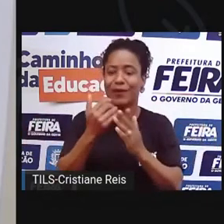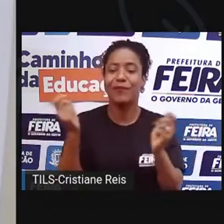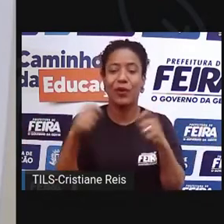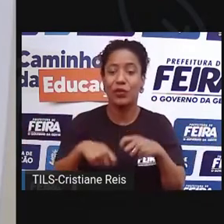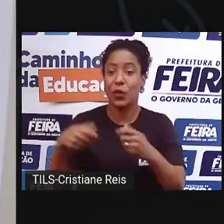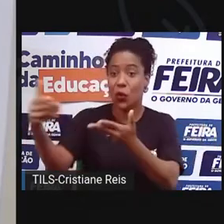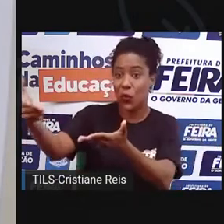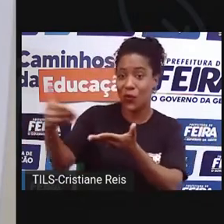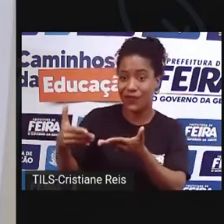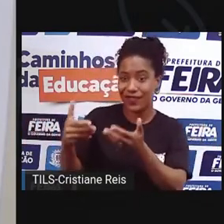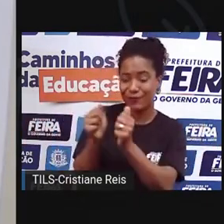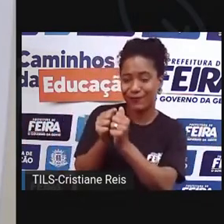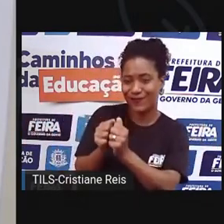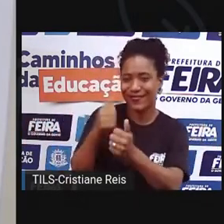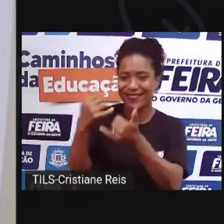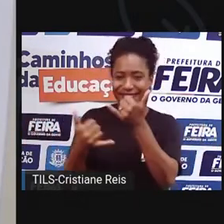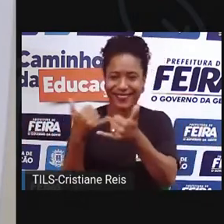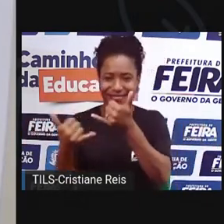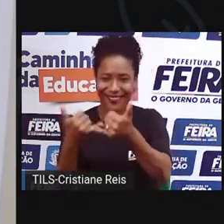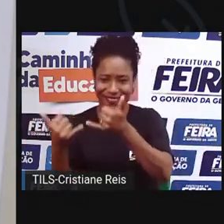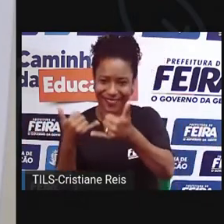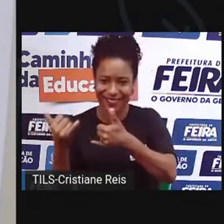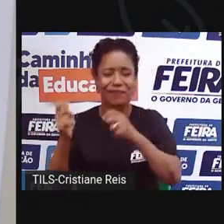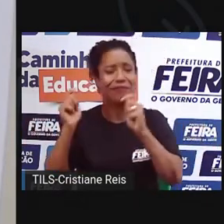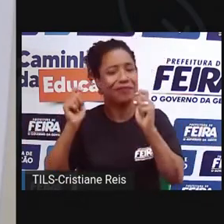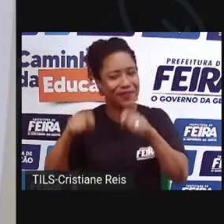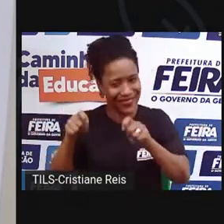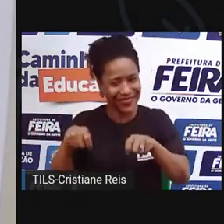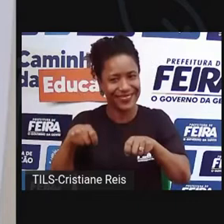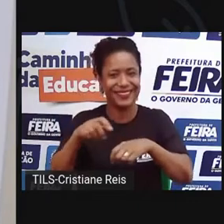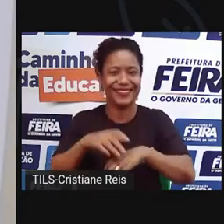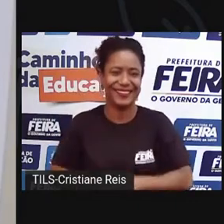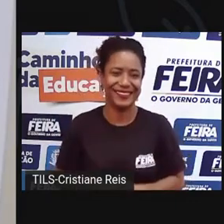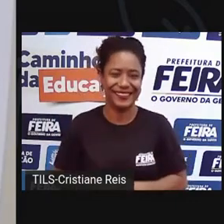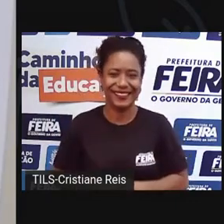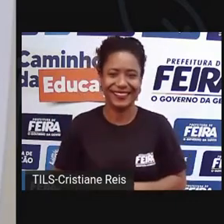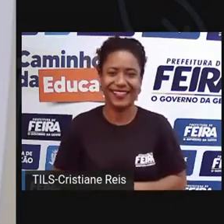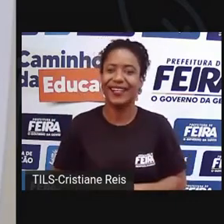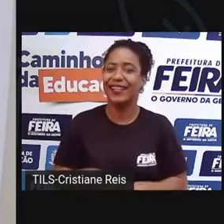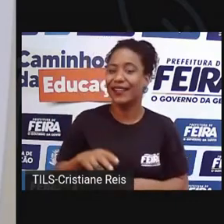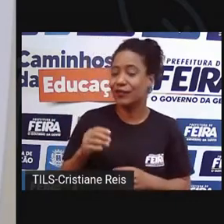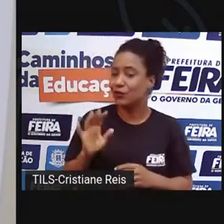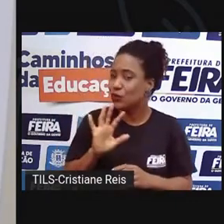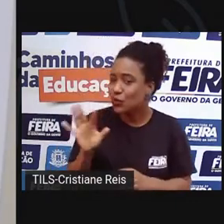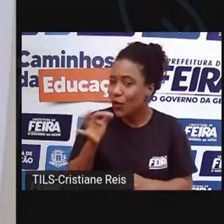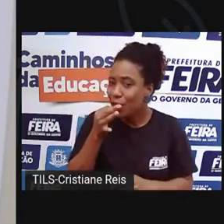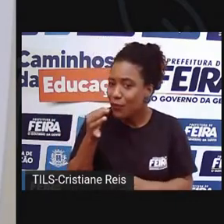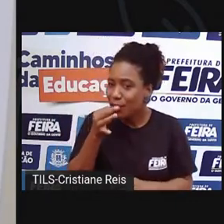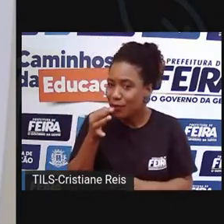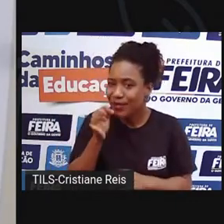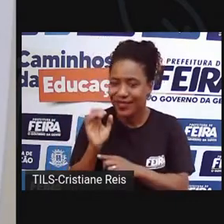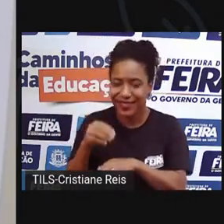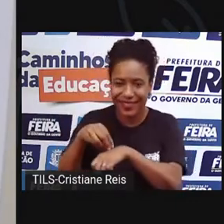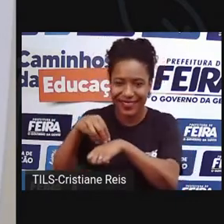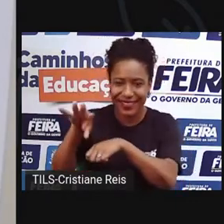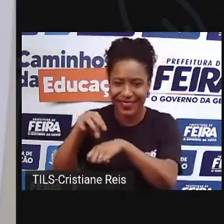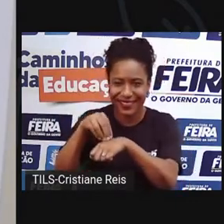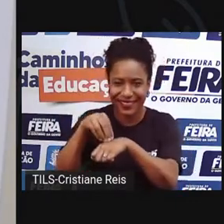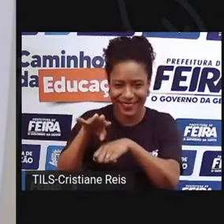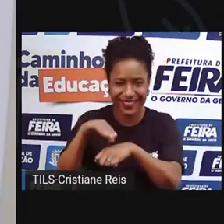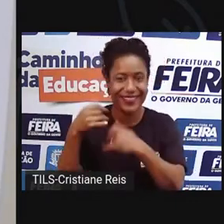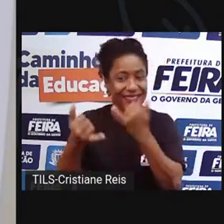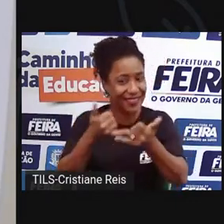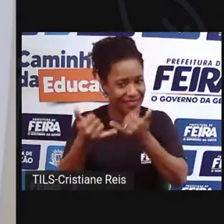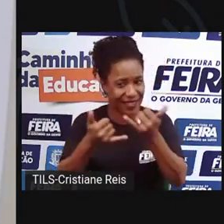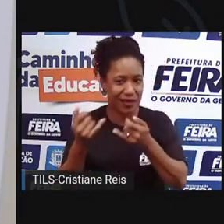outra pessoa para fazer o desafio junto com você, tá bom? Aqui é só uma sugestão de brincadeira. Mas a gente